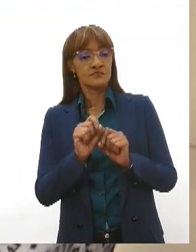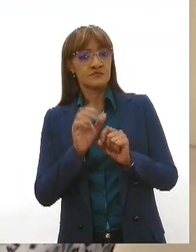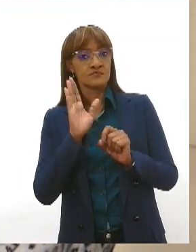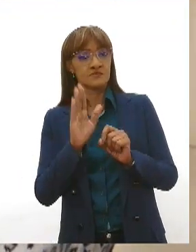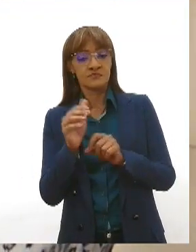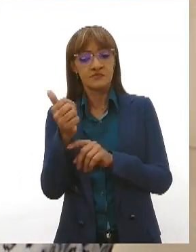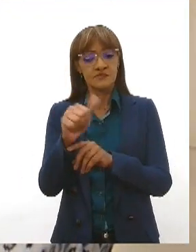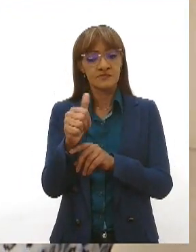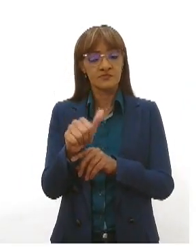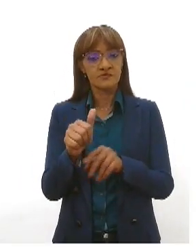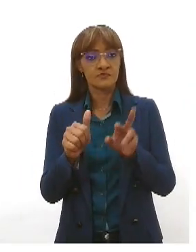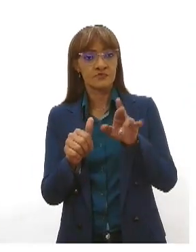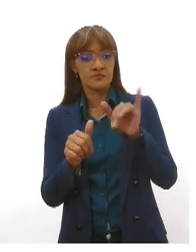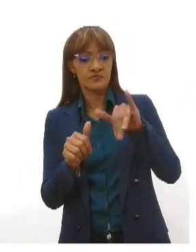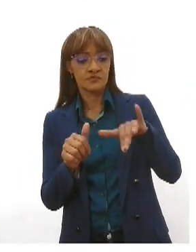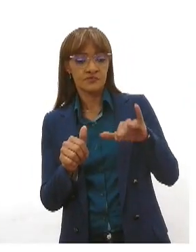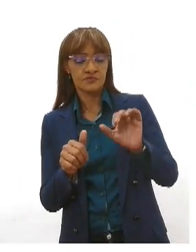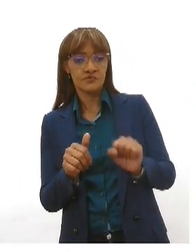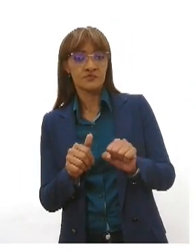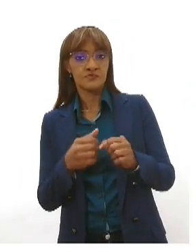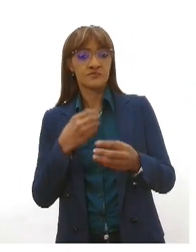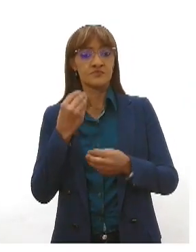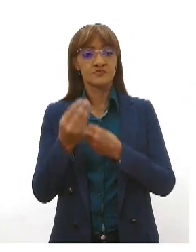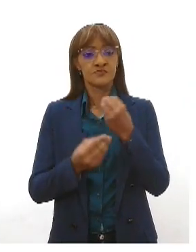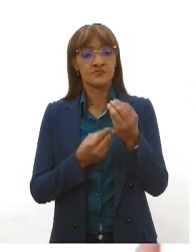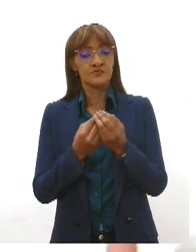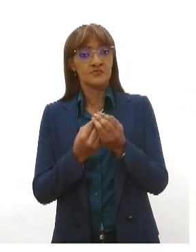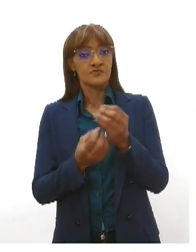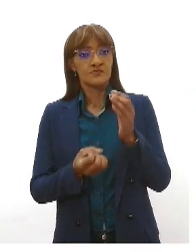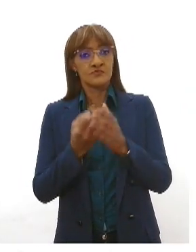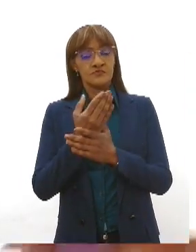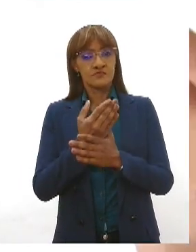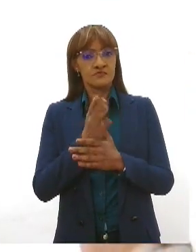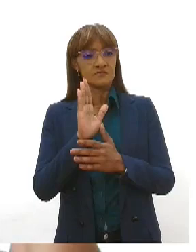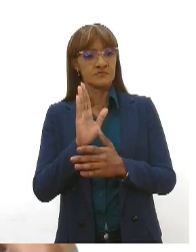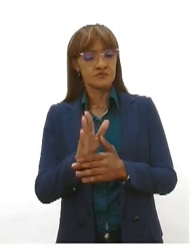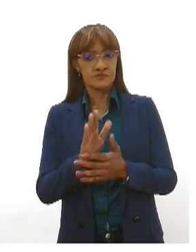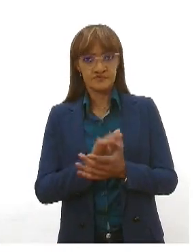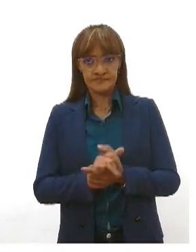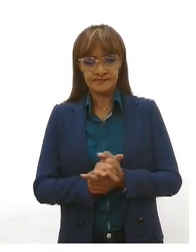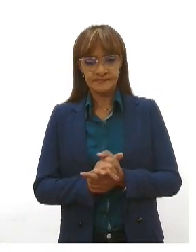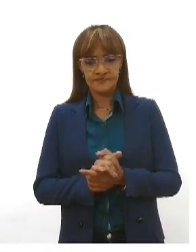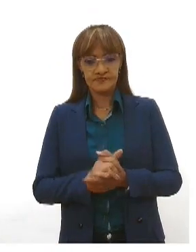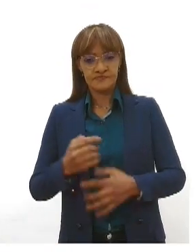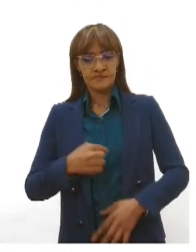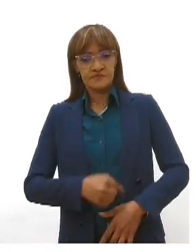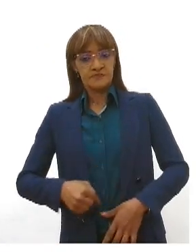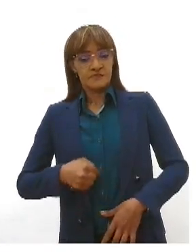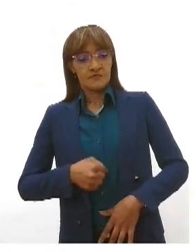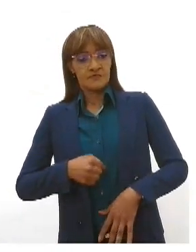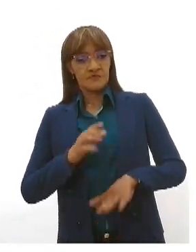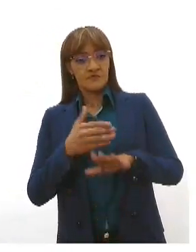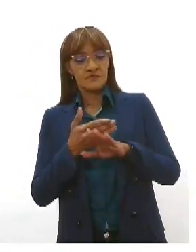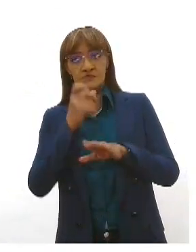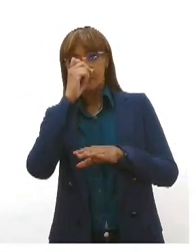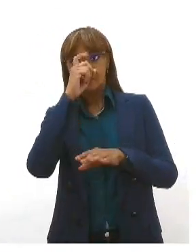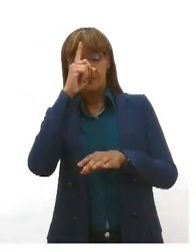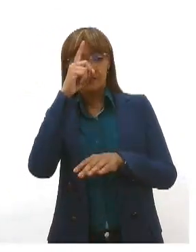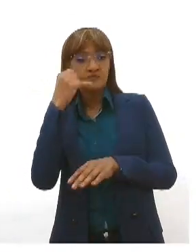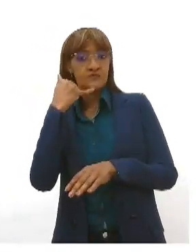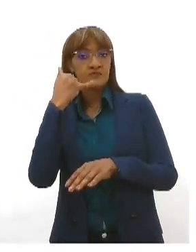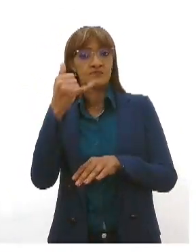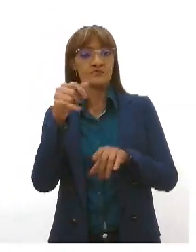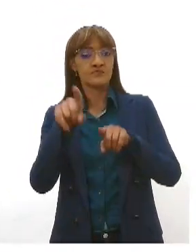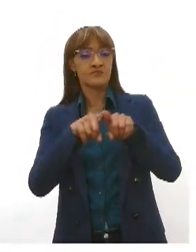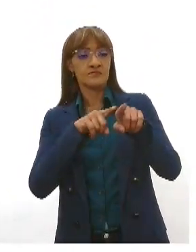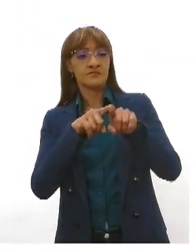e descobrir a existência de doenças renais no organismo. Ainda no hospital, ligou para seu irmão para pedir um carregador de